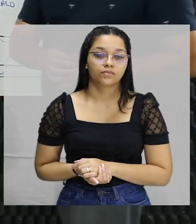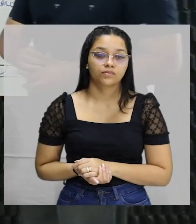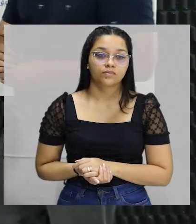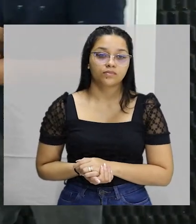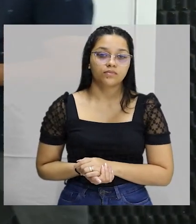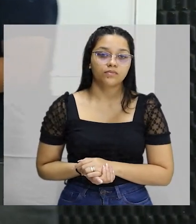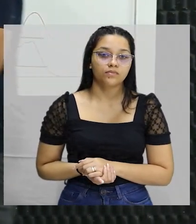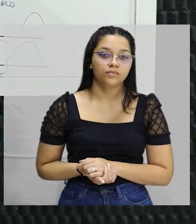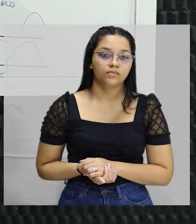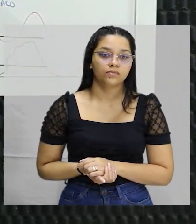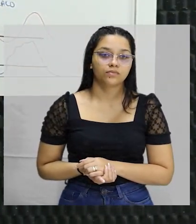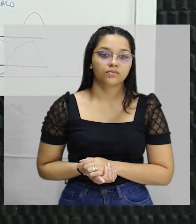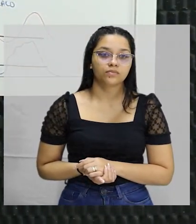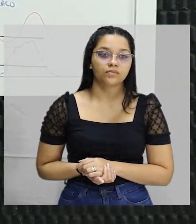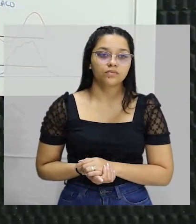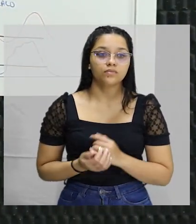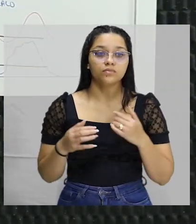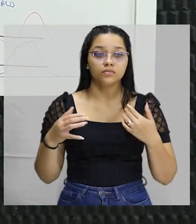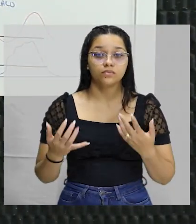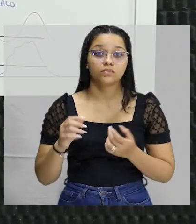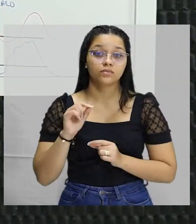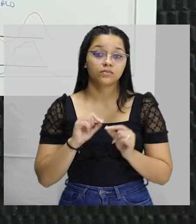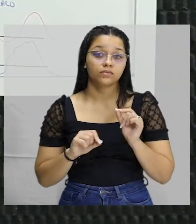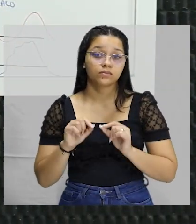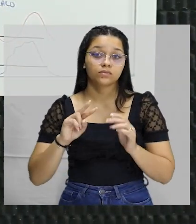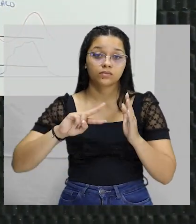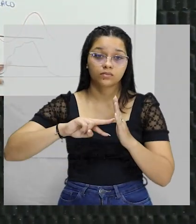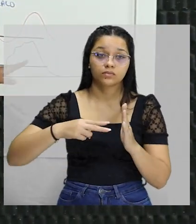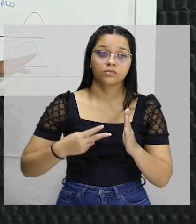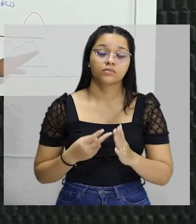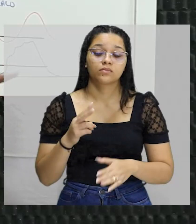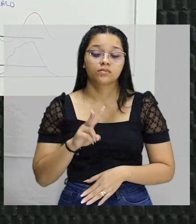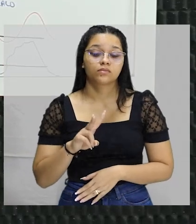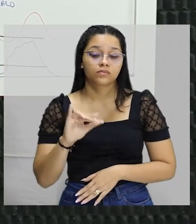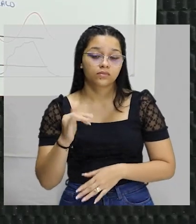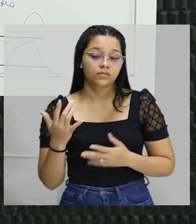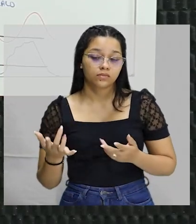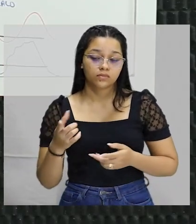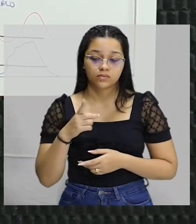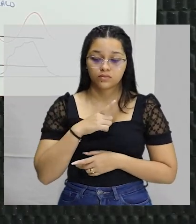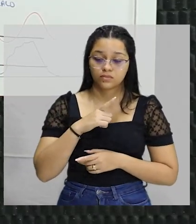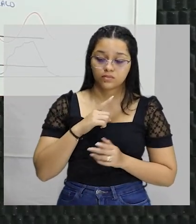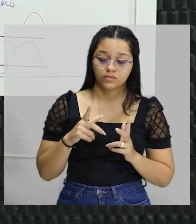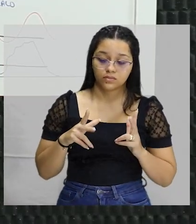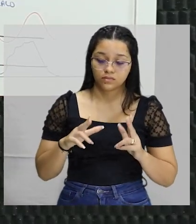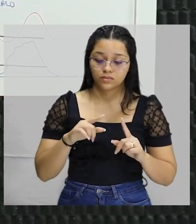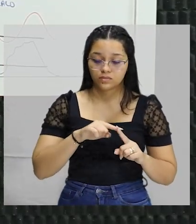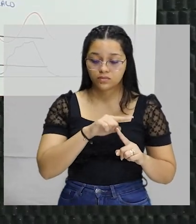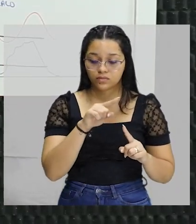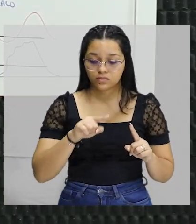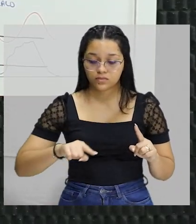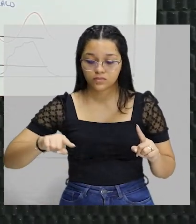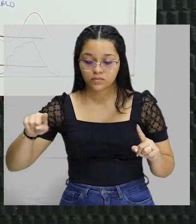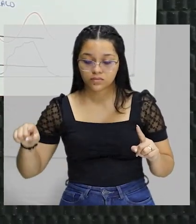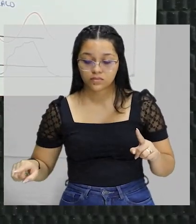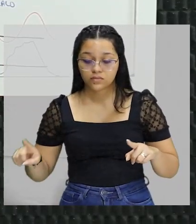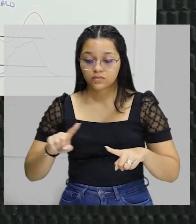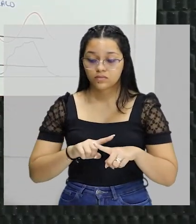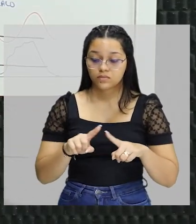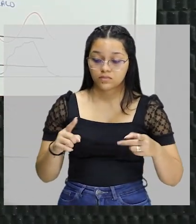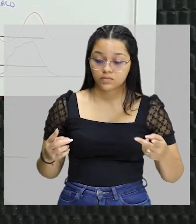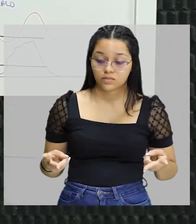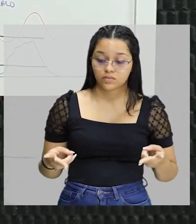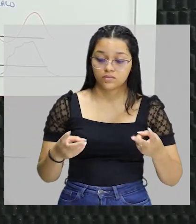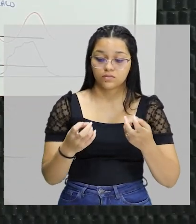Certo? Ou seja, eles vão estar aqui com a mesma frequência. Mas percebam